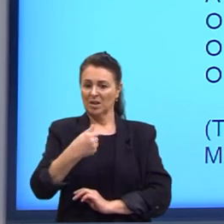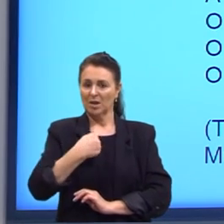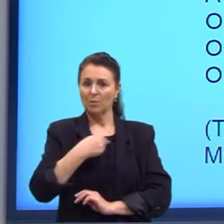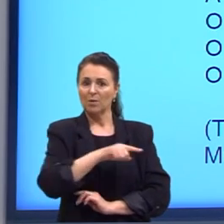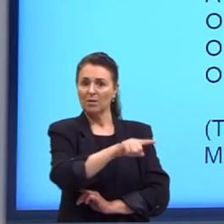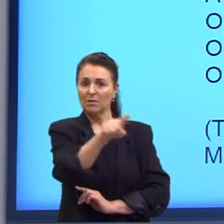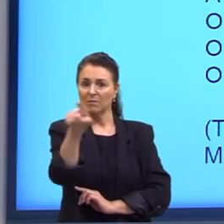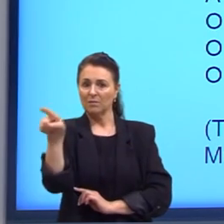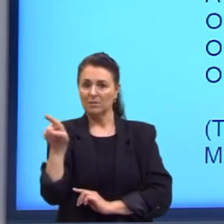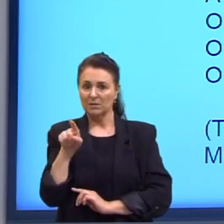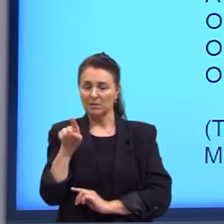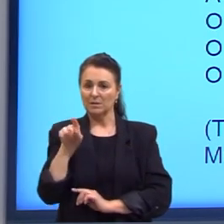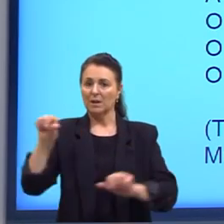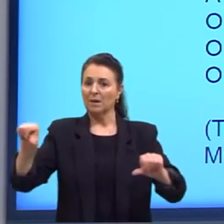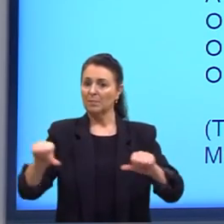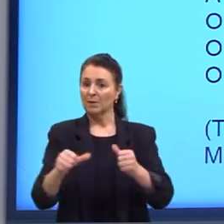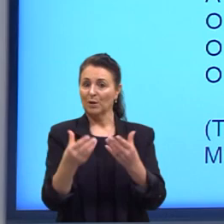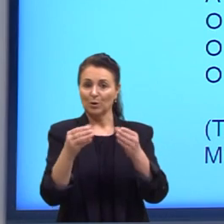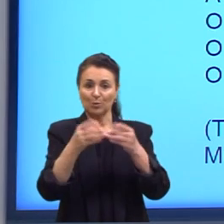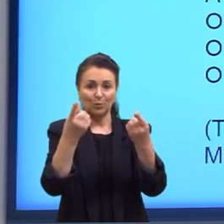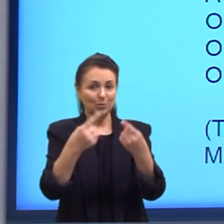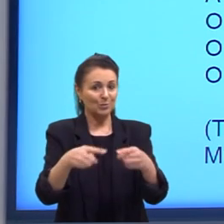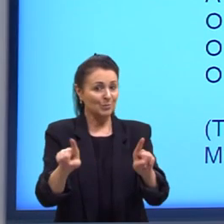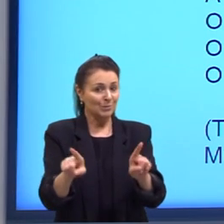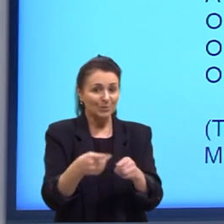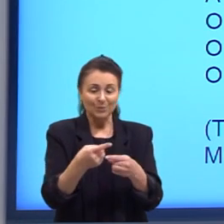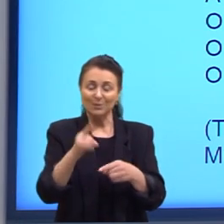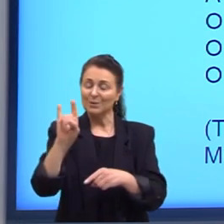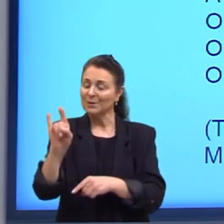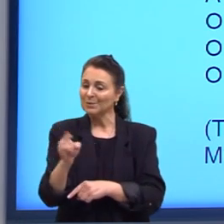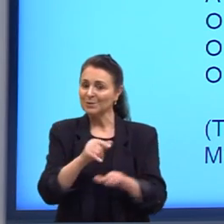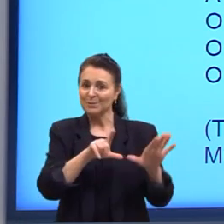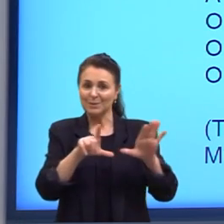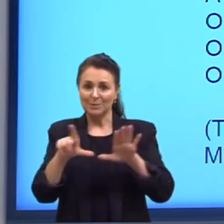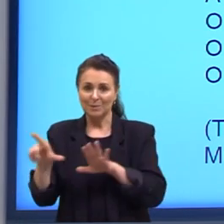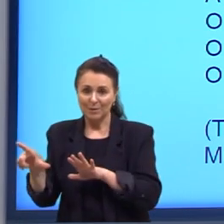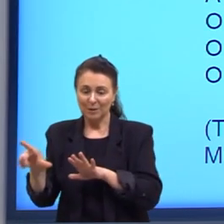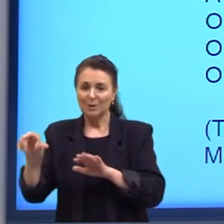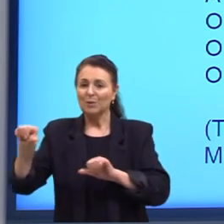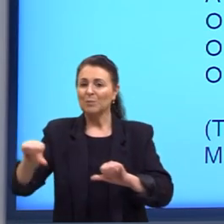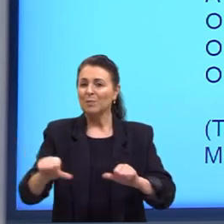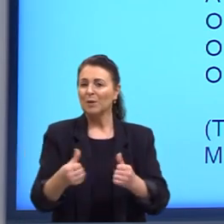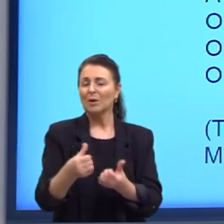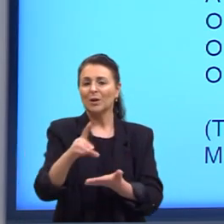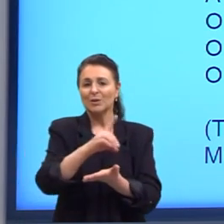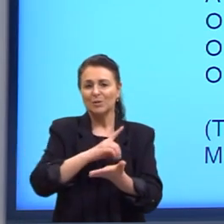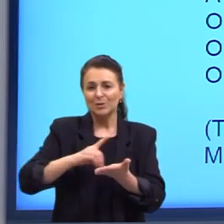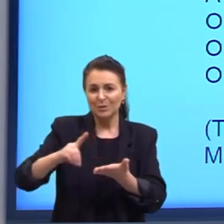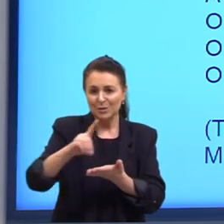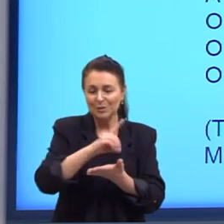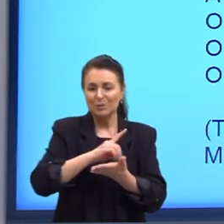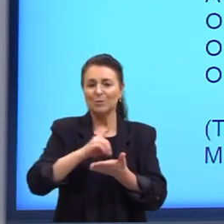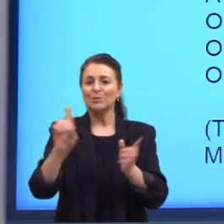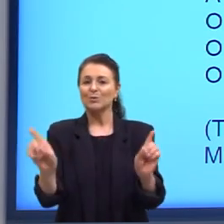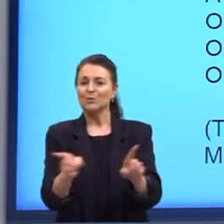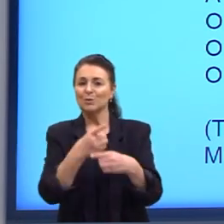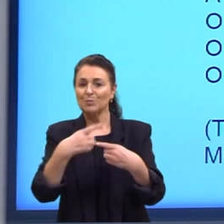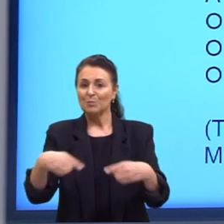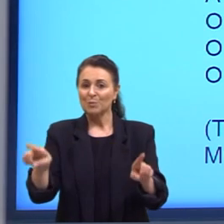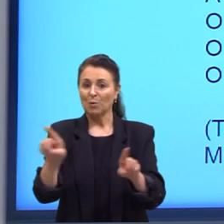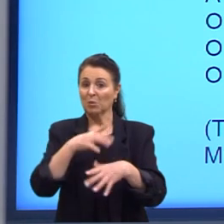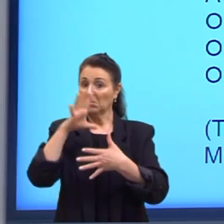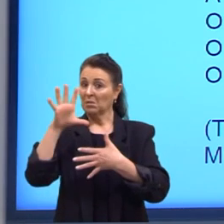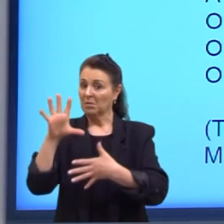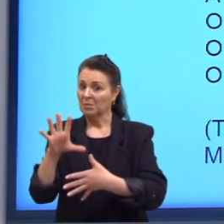a melhor banda dos últimos tempos da última semana o melhor disco brasileiro de música americana o